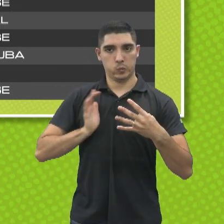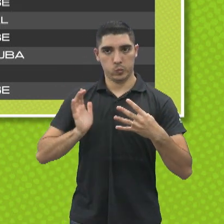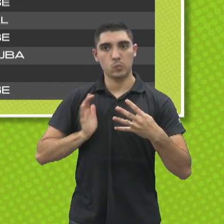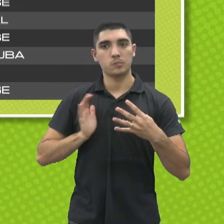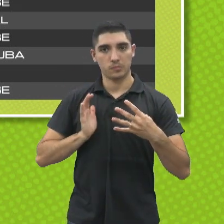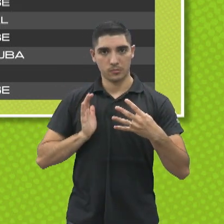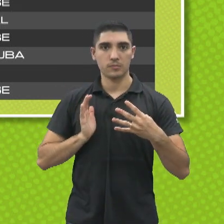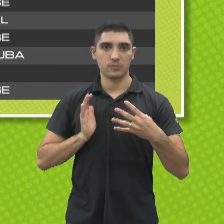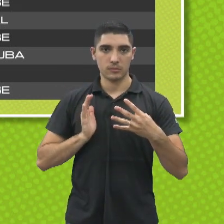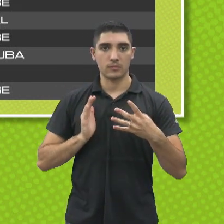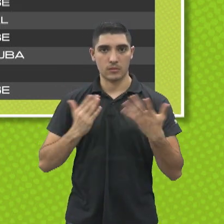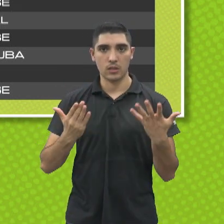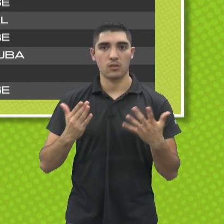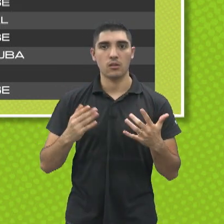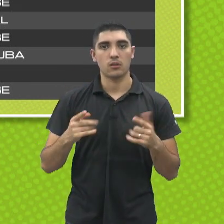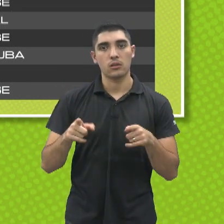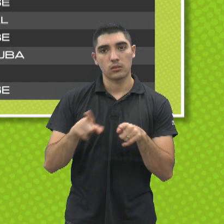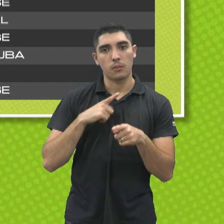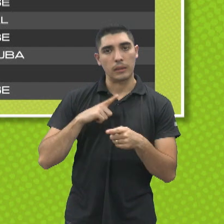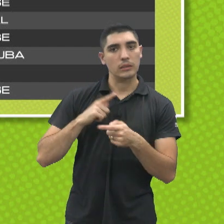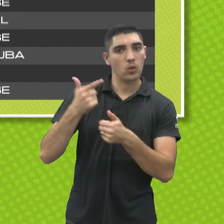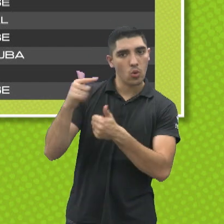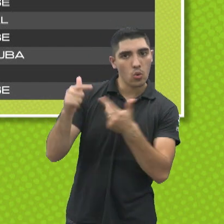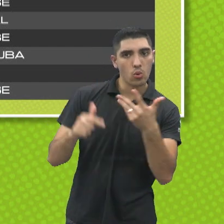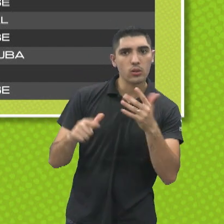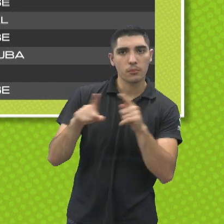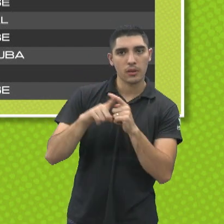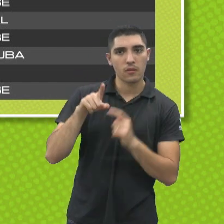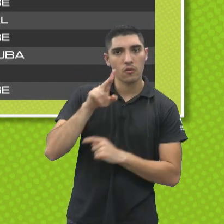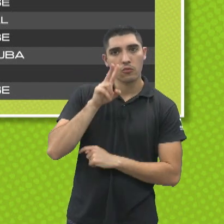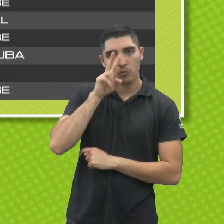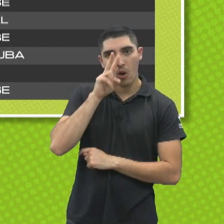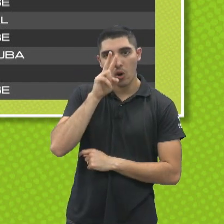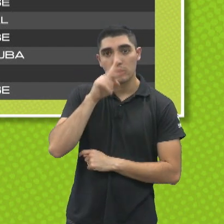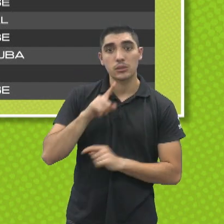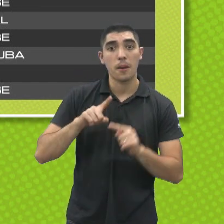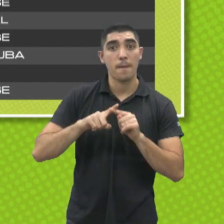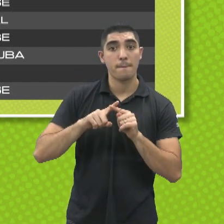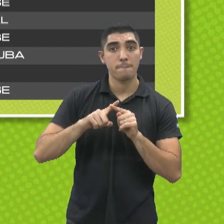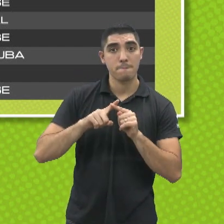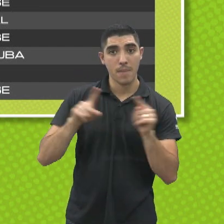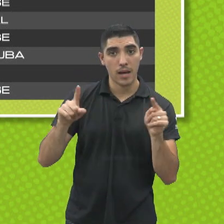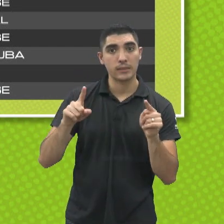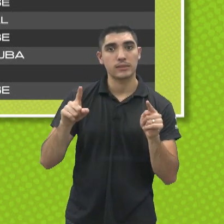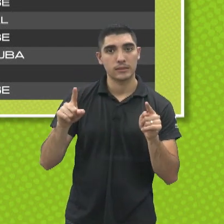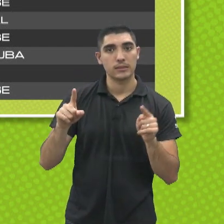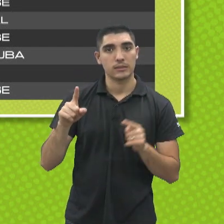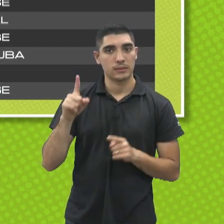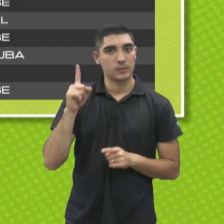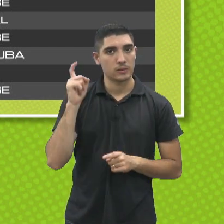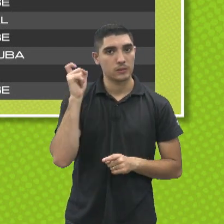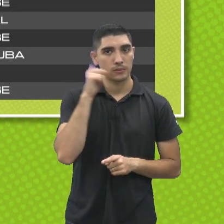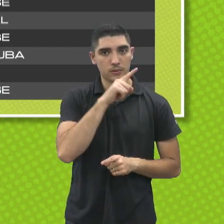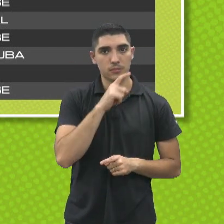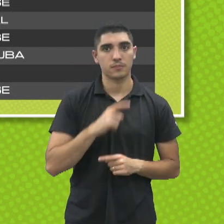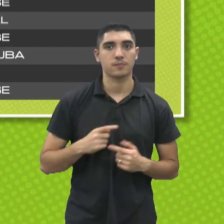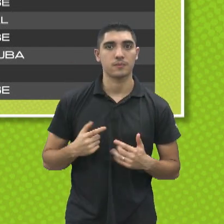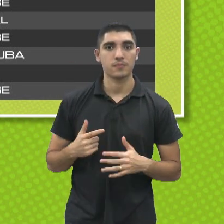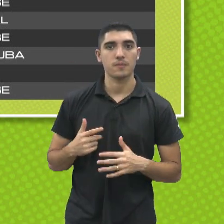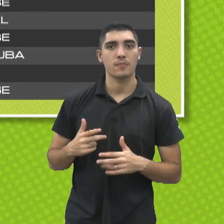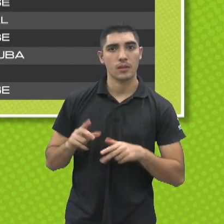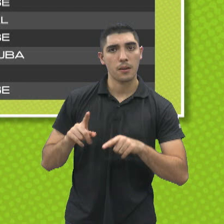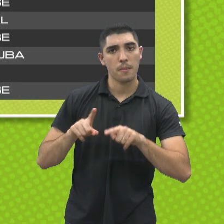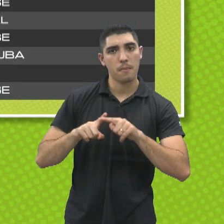de Bebedouro também, que vem bem forte. Mas esses 4 primeiros, com certeza, o investimento é alto. Mas também é bom para a gente